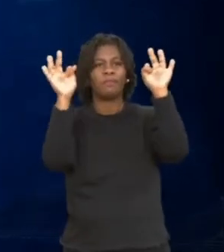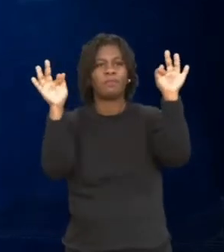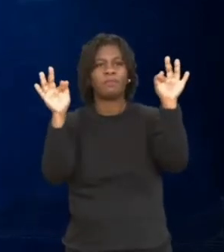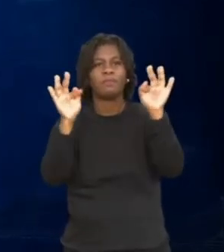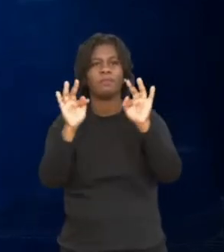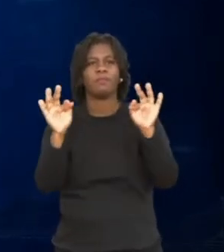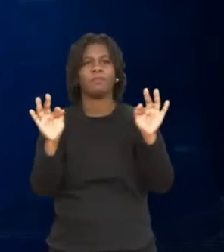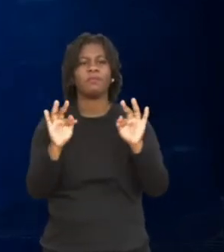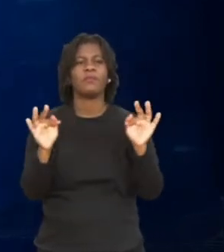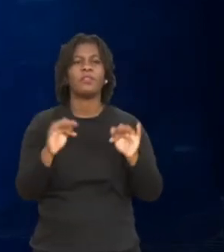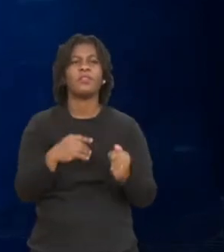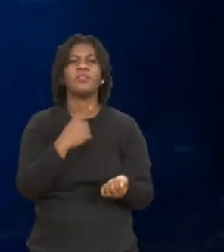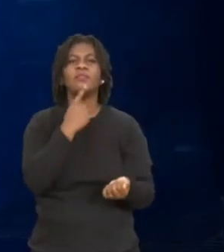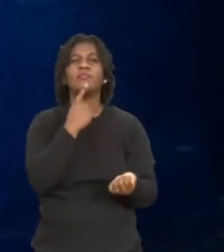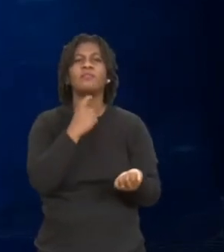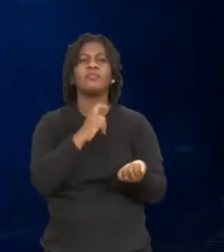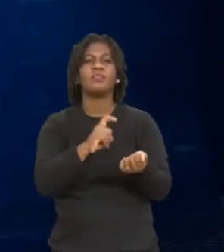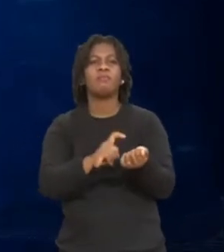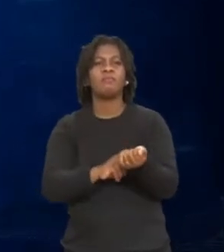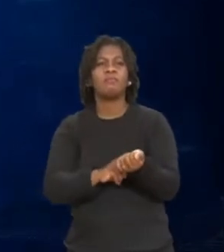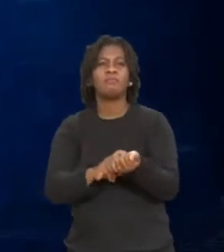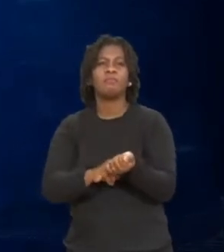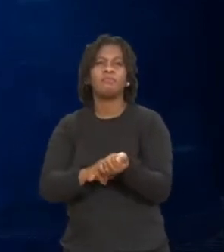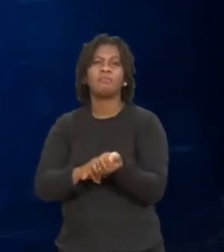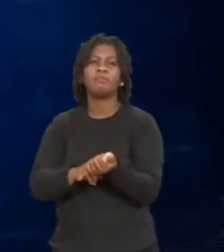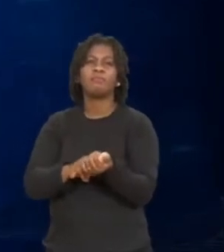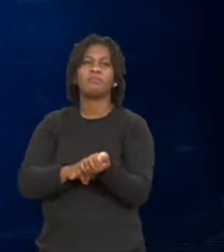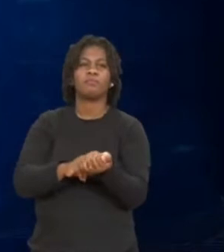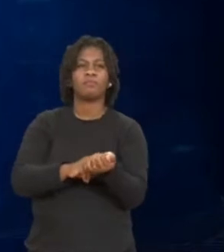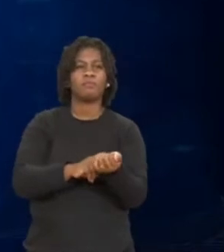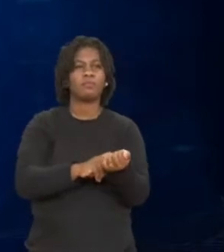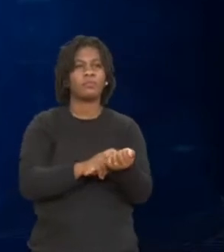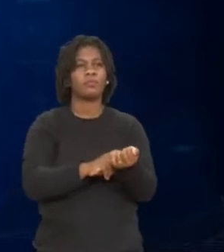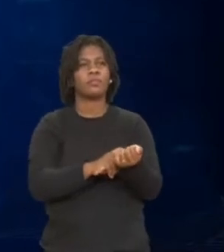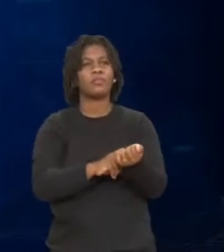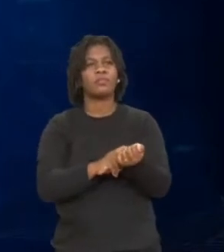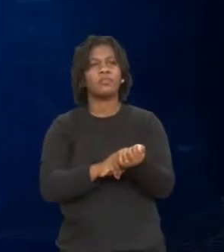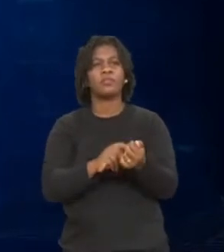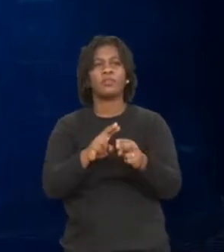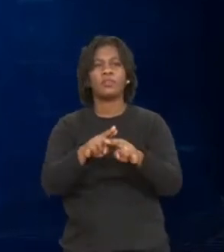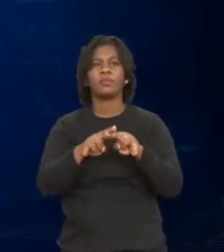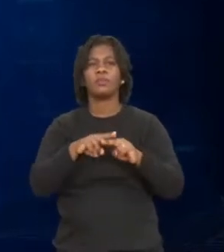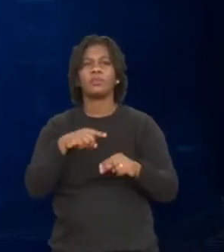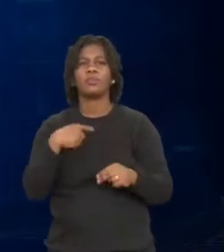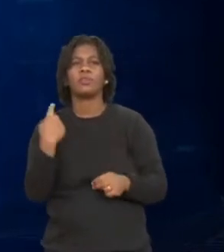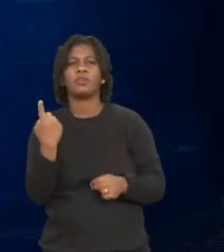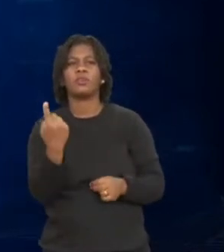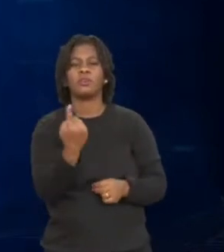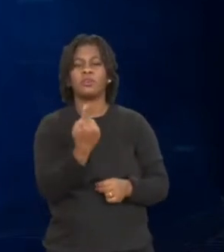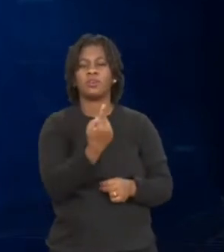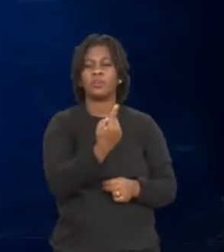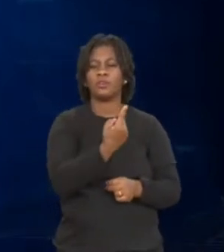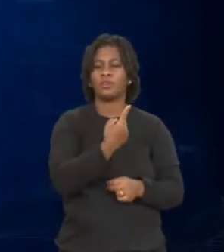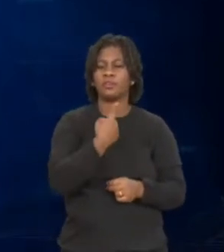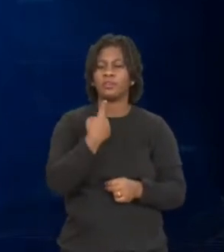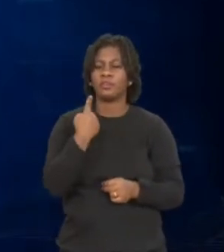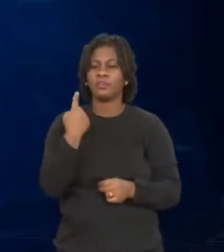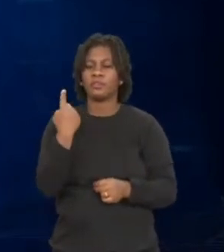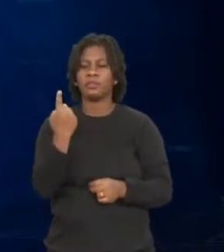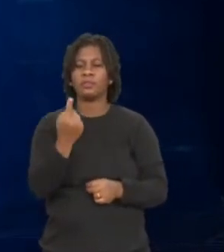Bendito seja o seu sangue que por nós